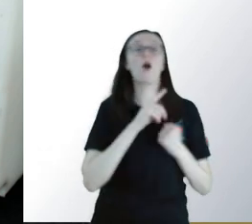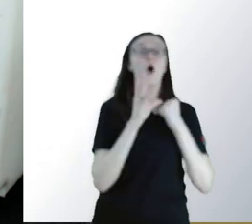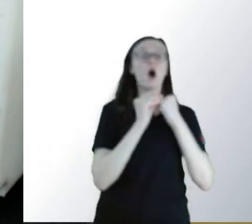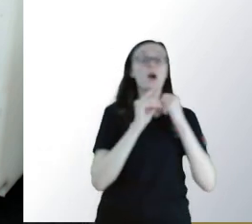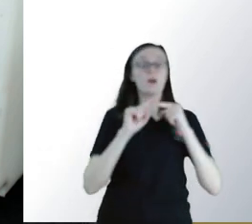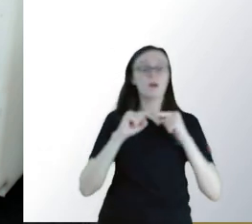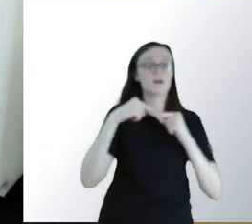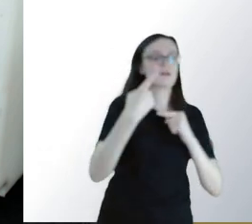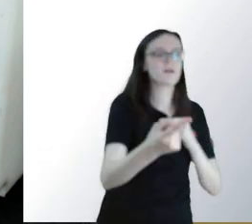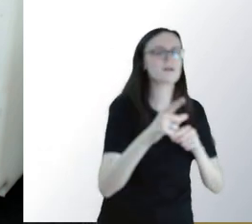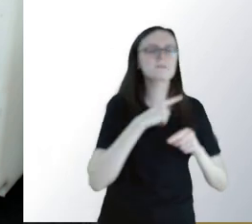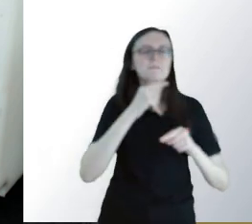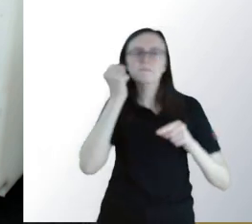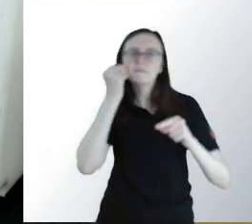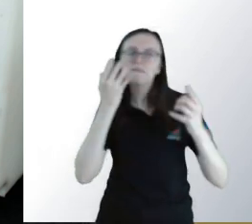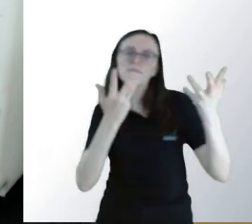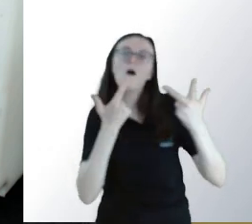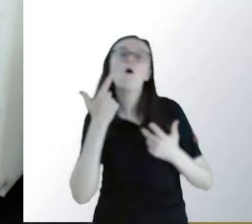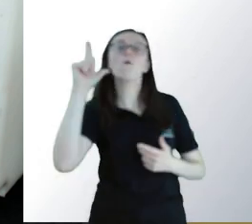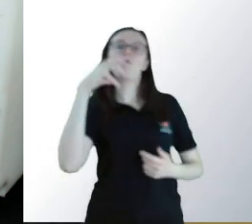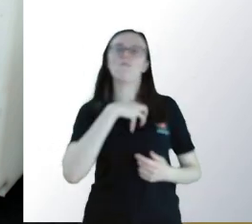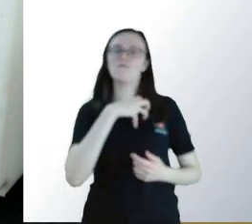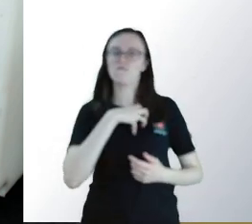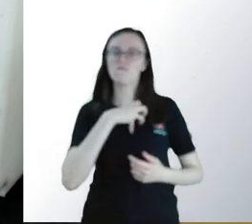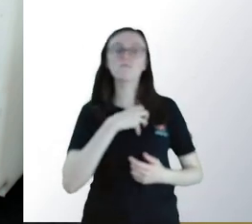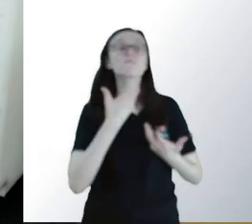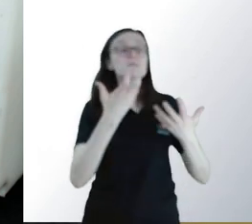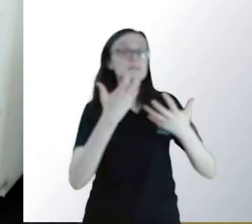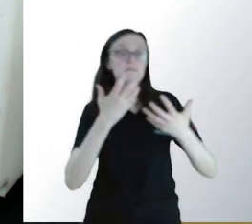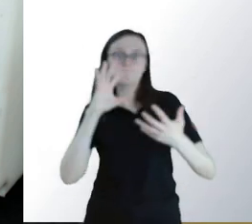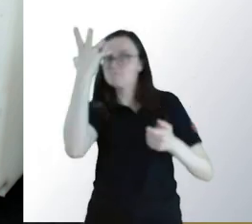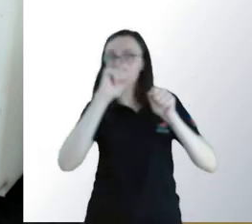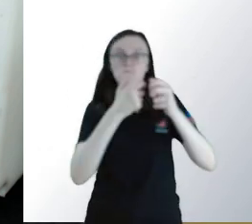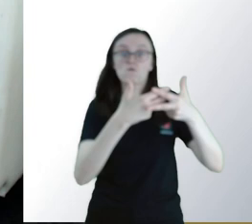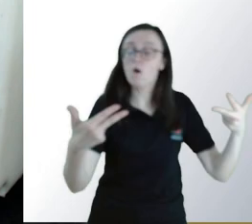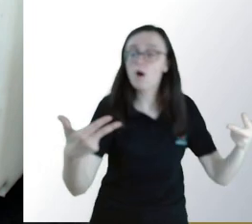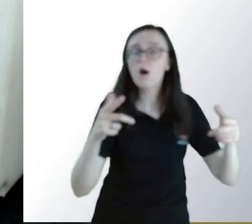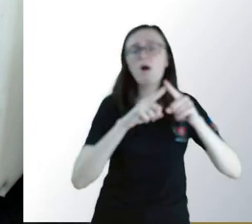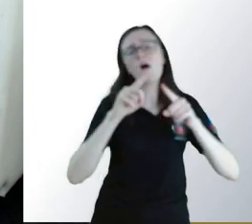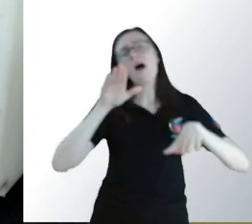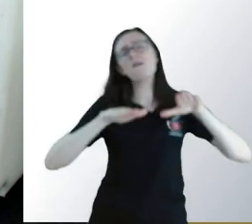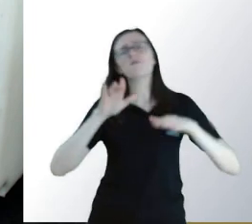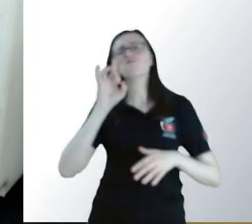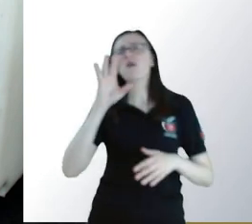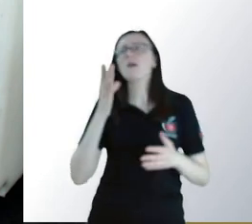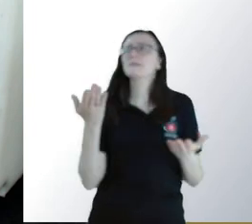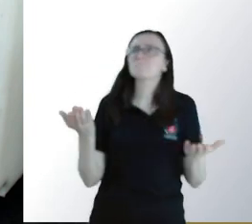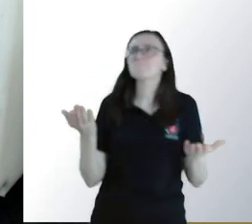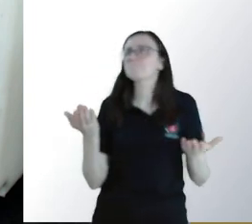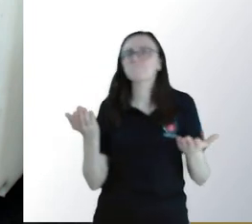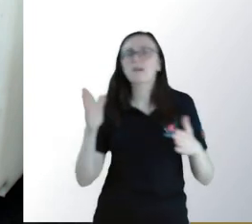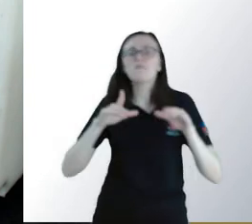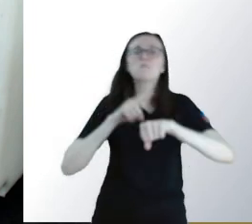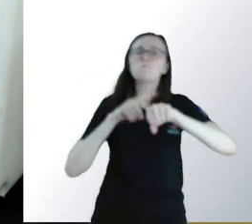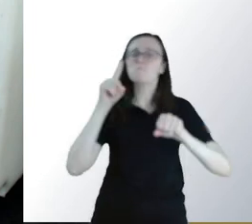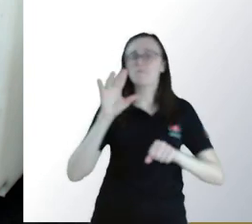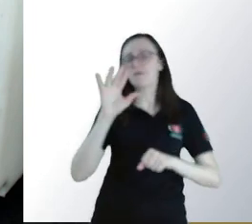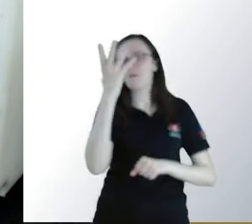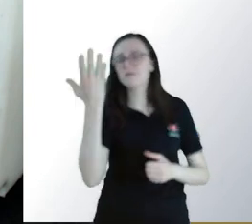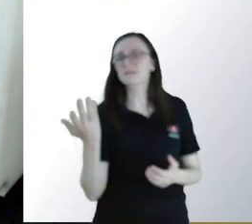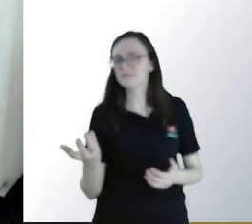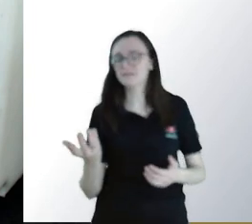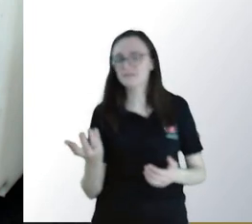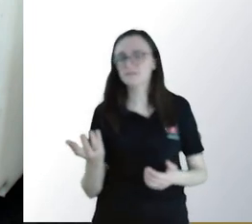essa malícia, né, a essa satisfação do desejo sexual, ou se foi simplesmente uma questão ali do momento.